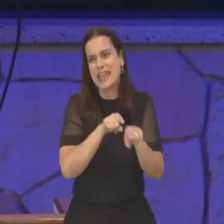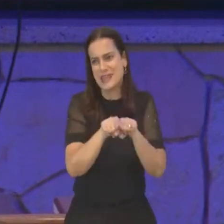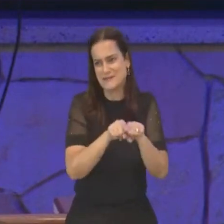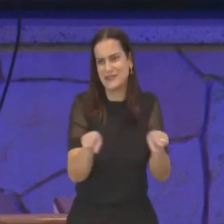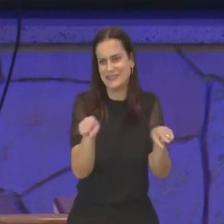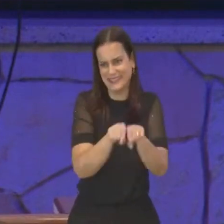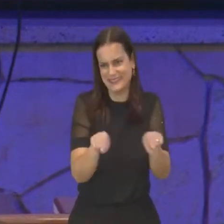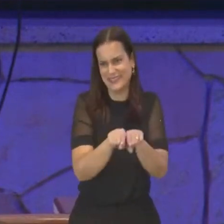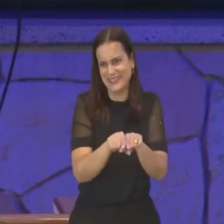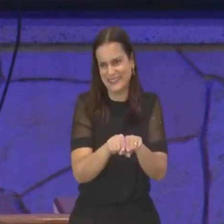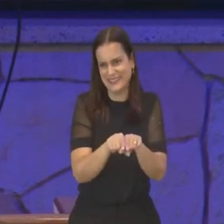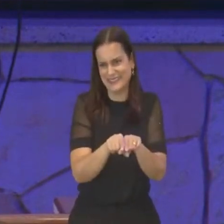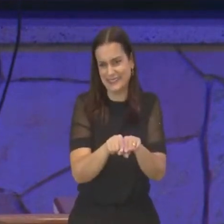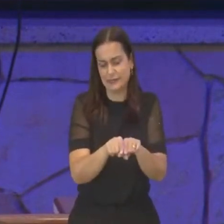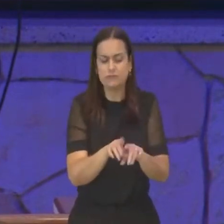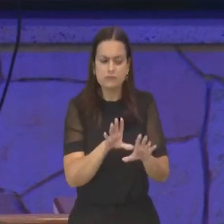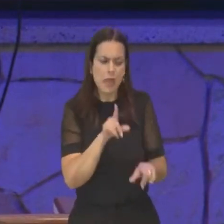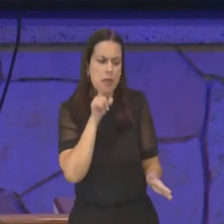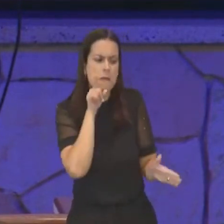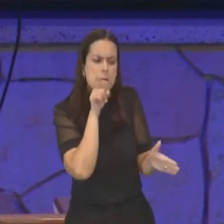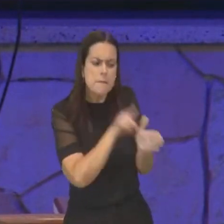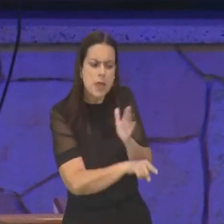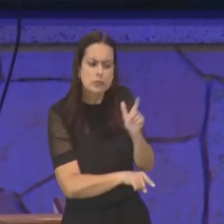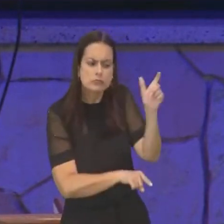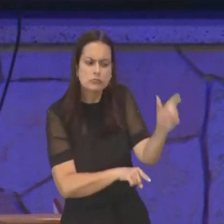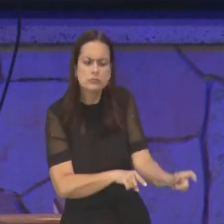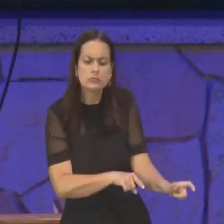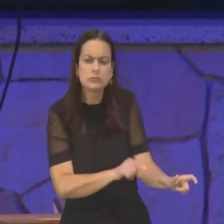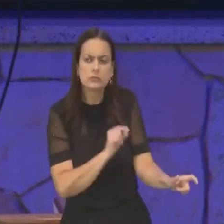E eu fiz a ele uma pergunta: